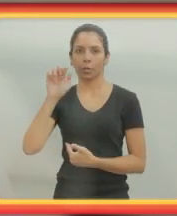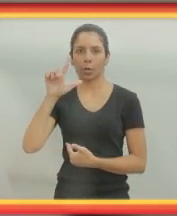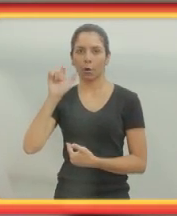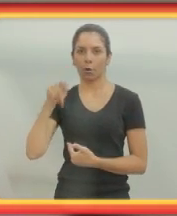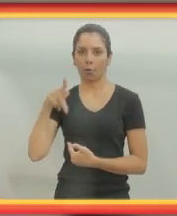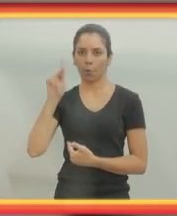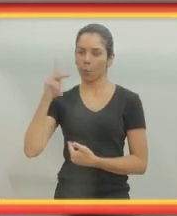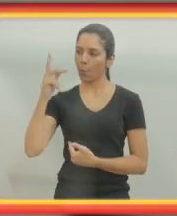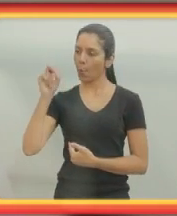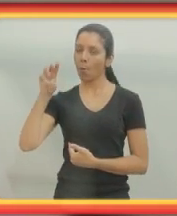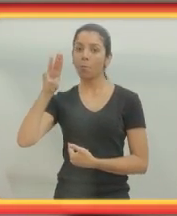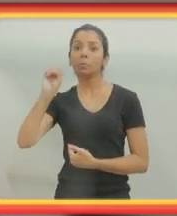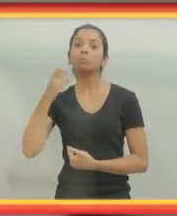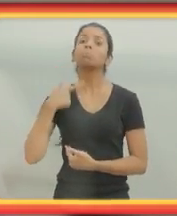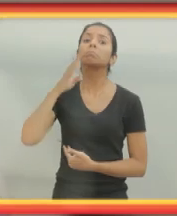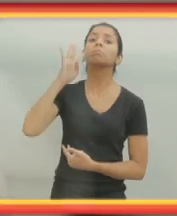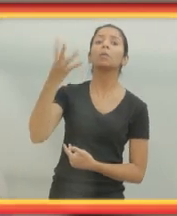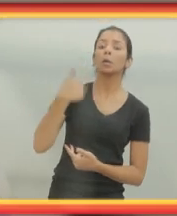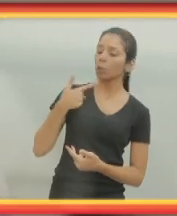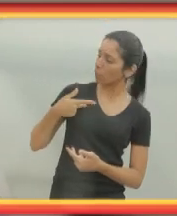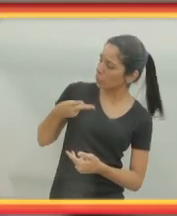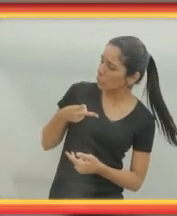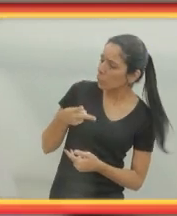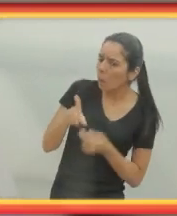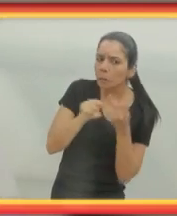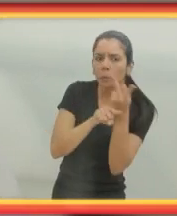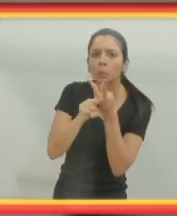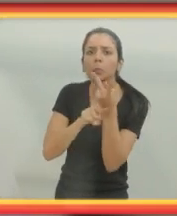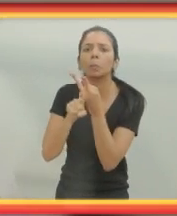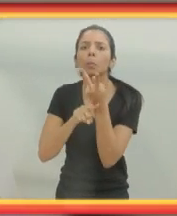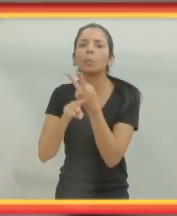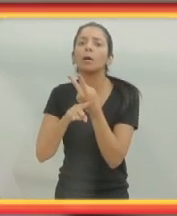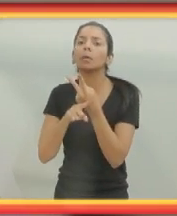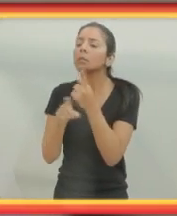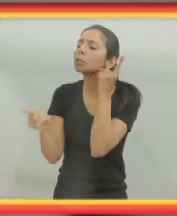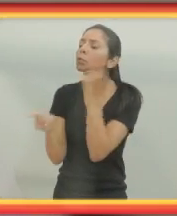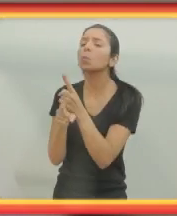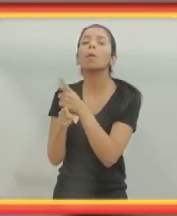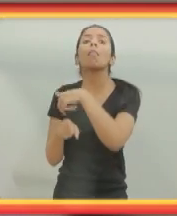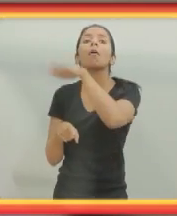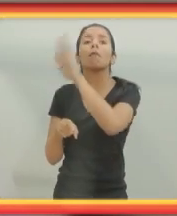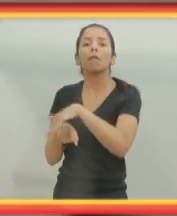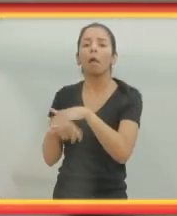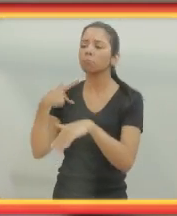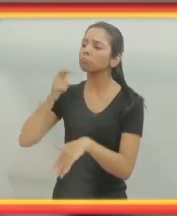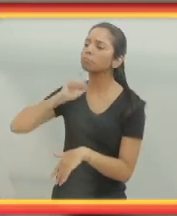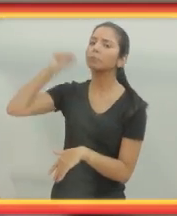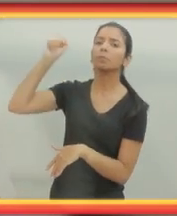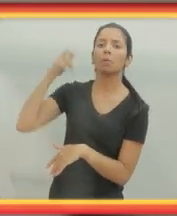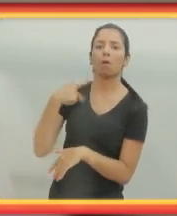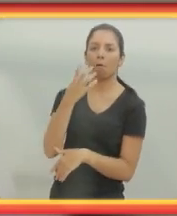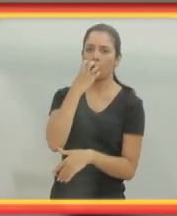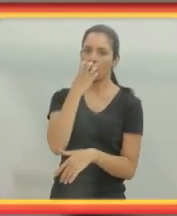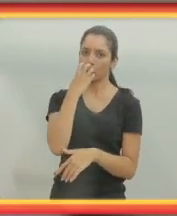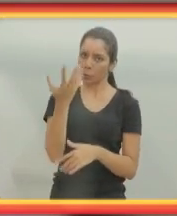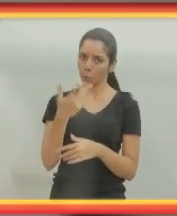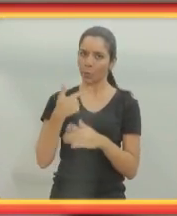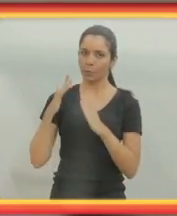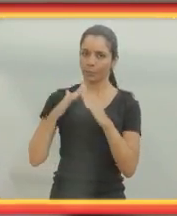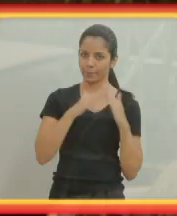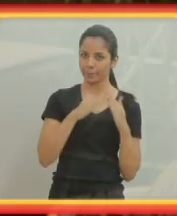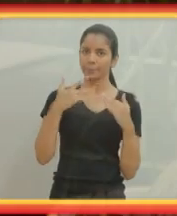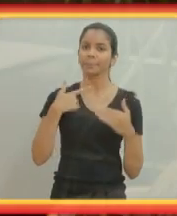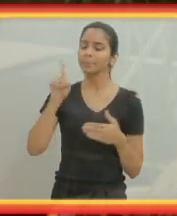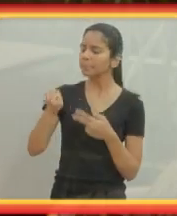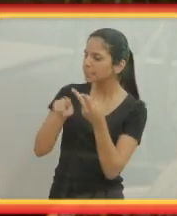ele resolve prosseguir numa busca para desvendar quem matou, descobrir quem matou o cachorro da